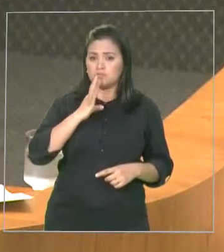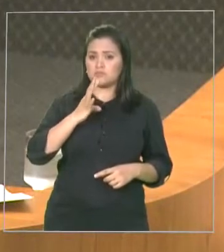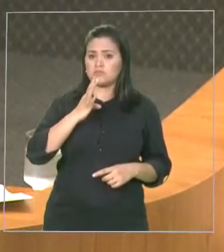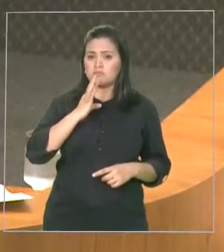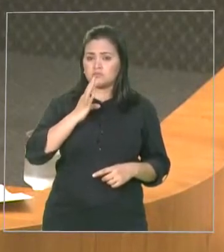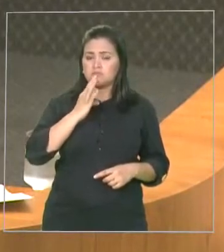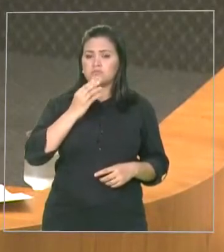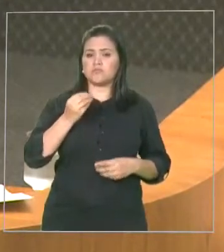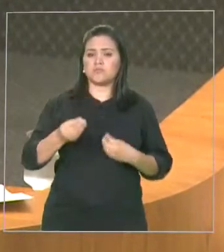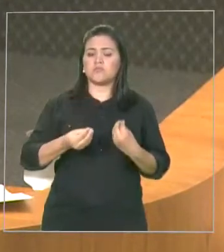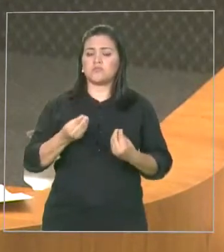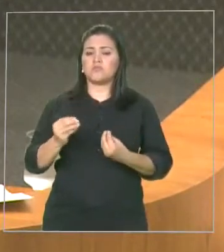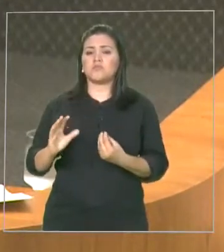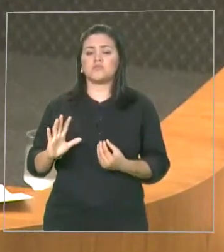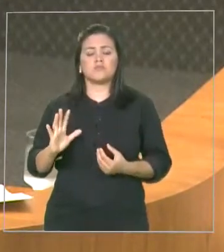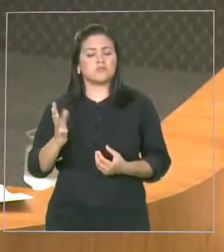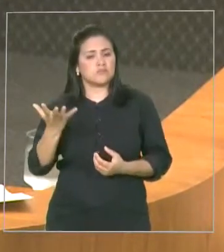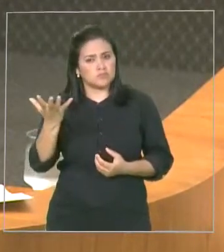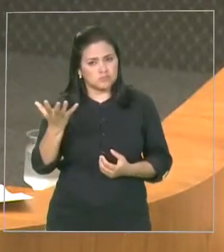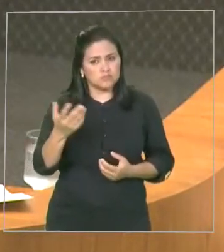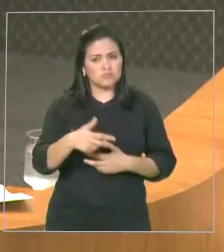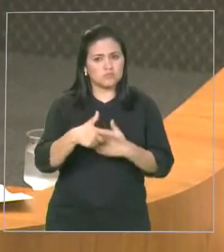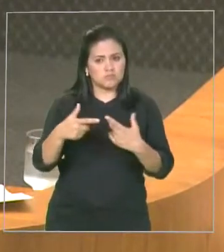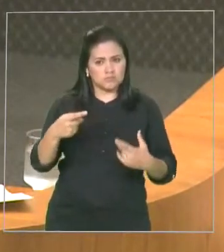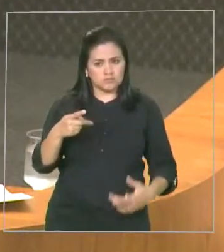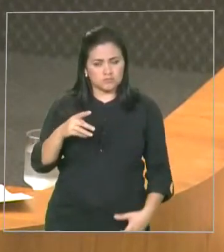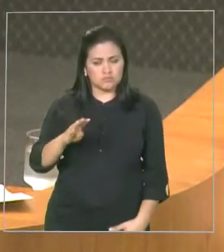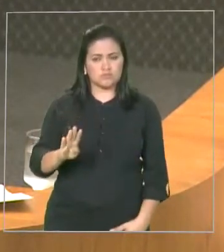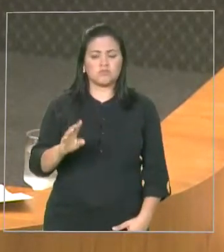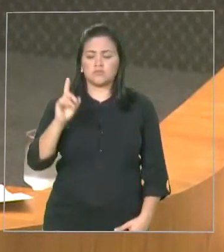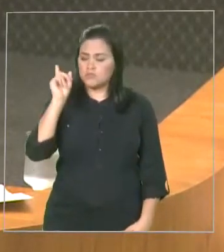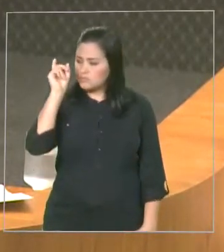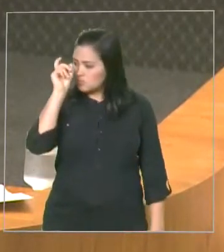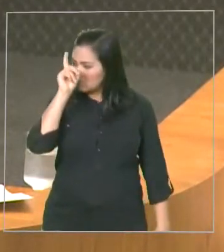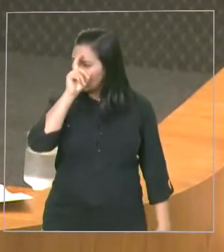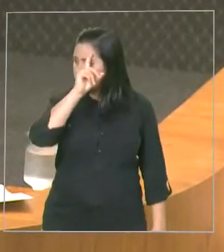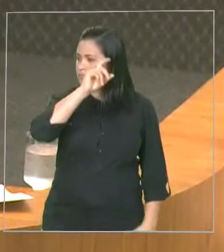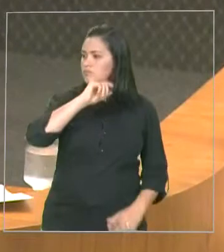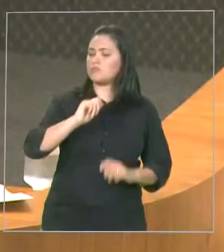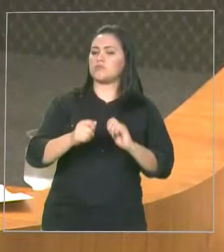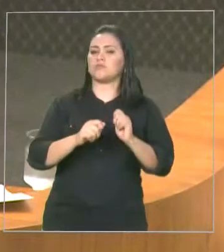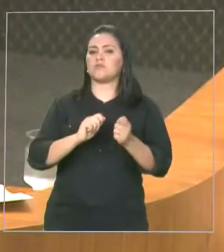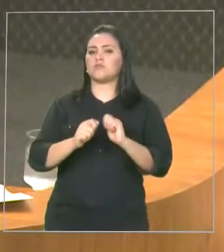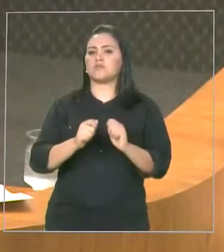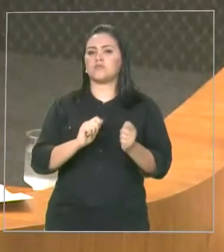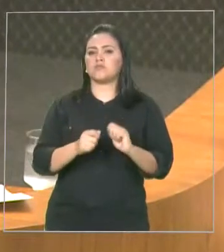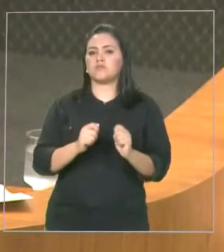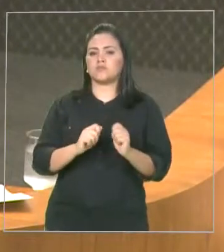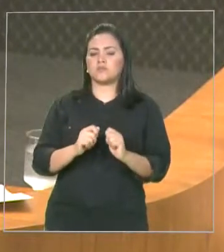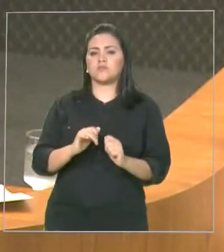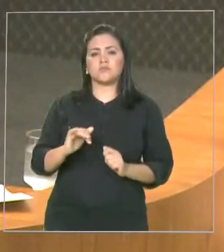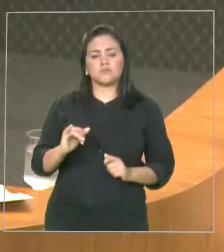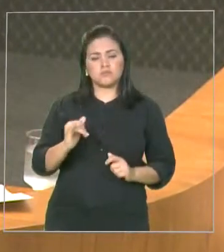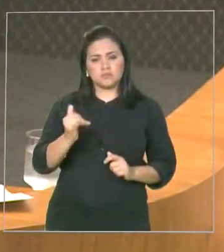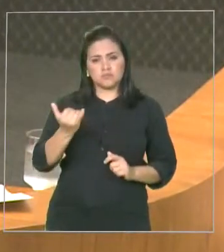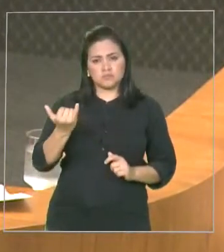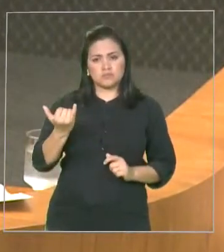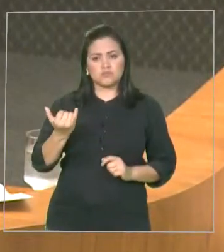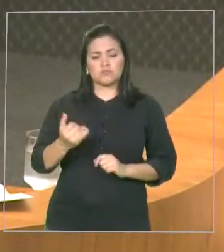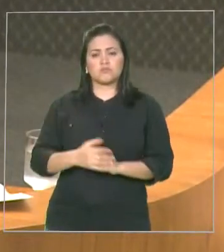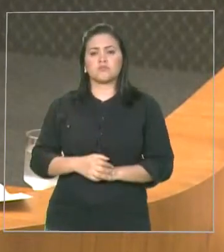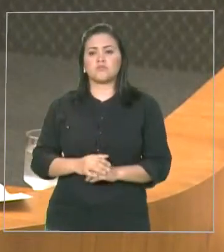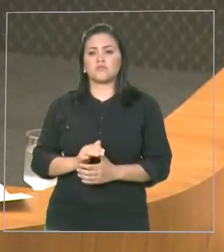de difícil fiscalização, é de difícil administração, e aqui quero só, aproveitando a oportunidade, para